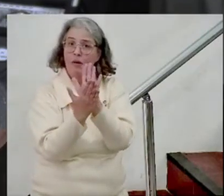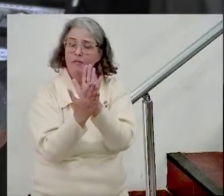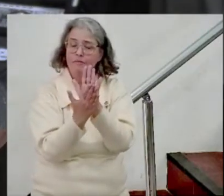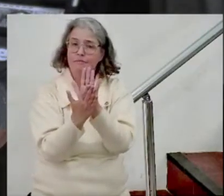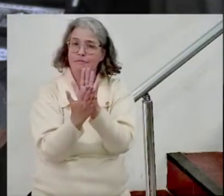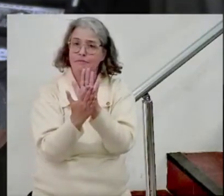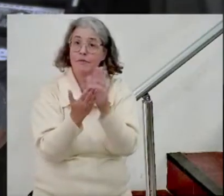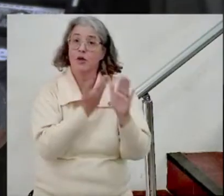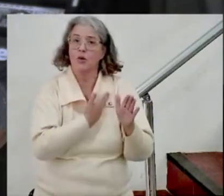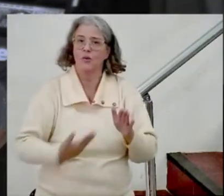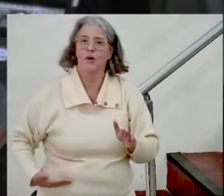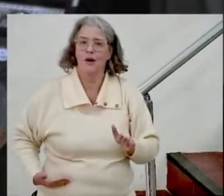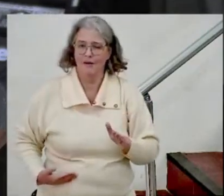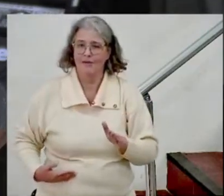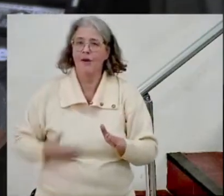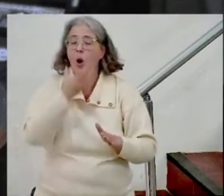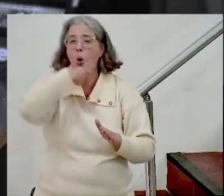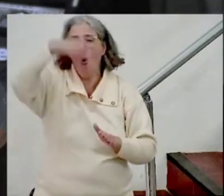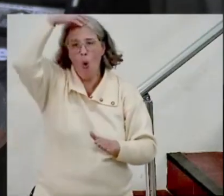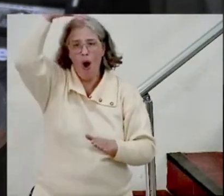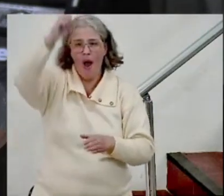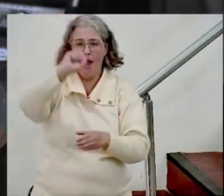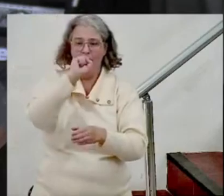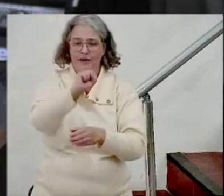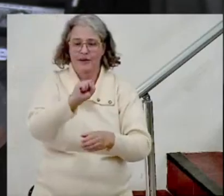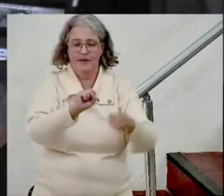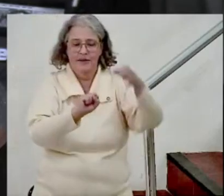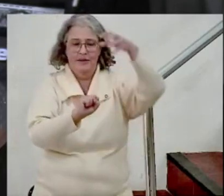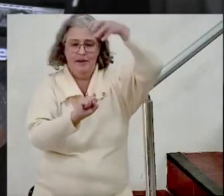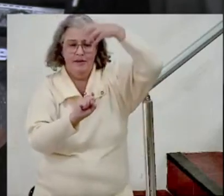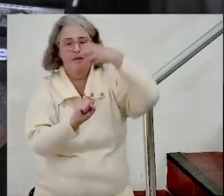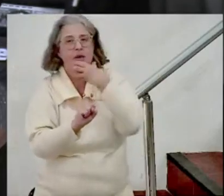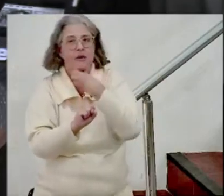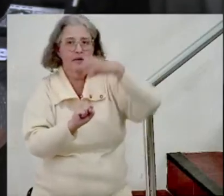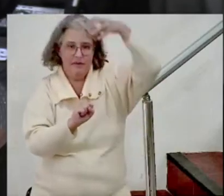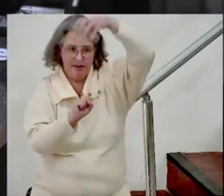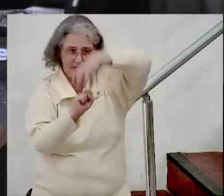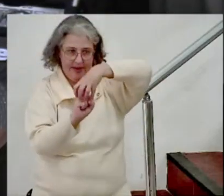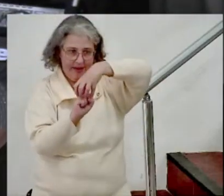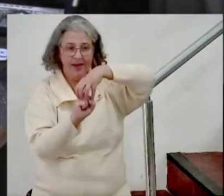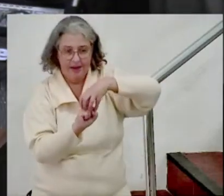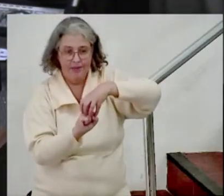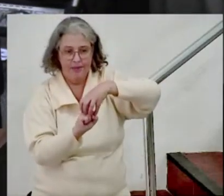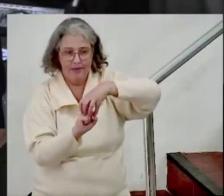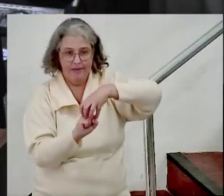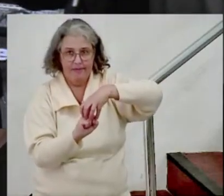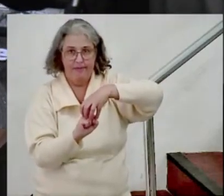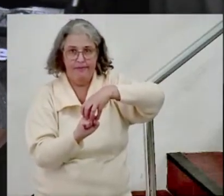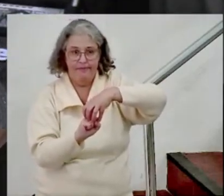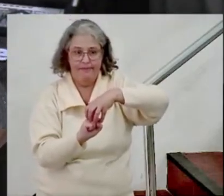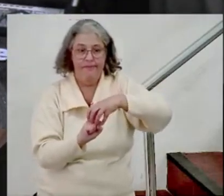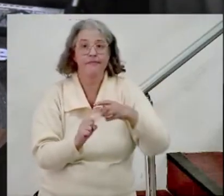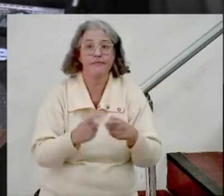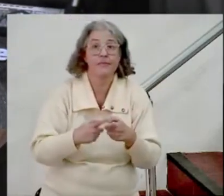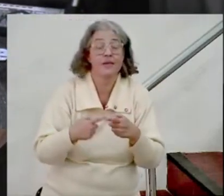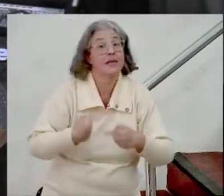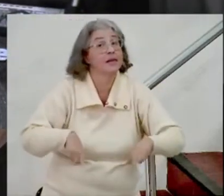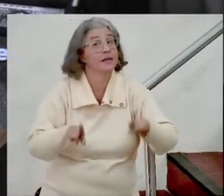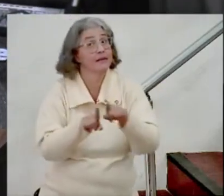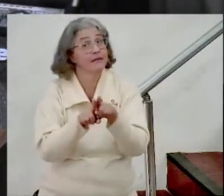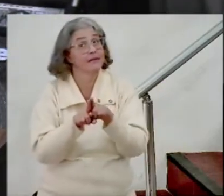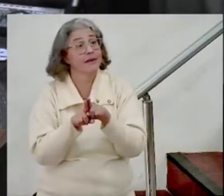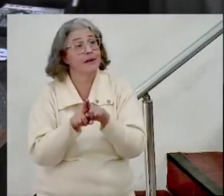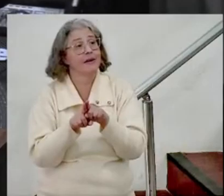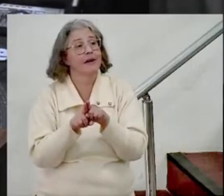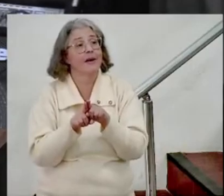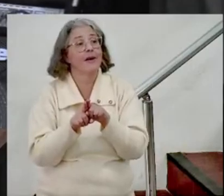rei Senaqueribe. E o rei Senaqueribe está muito orgulhoso das suas conquistas militares. Ele fez um palácio